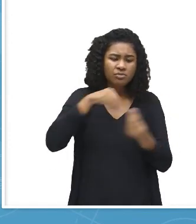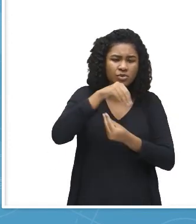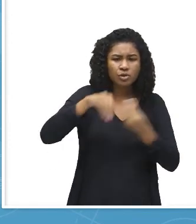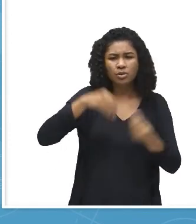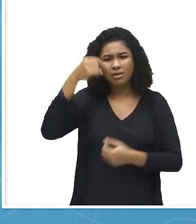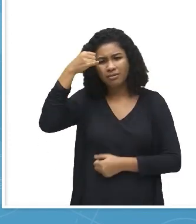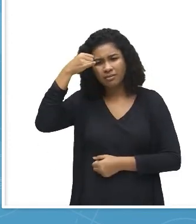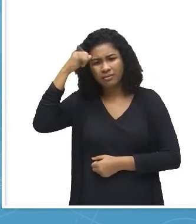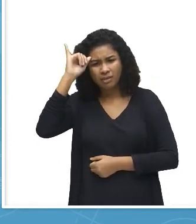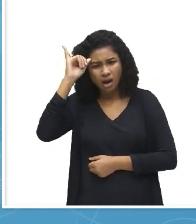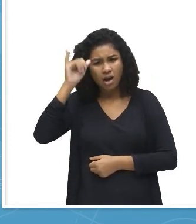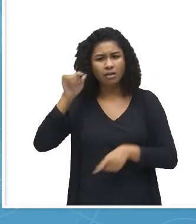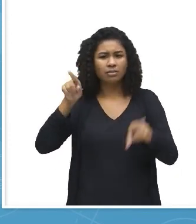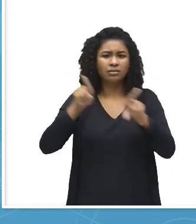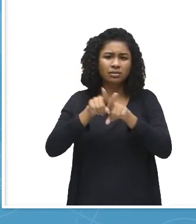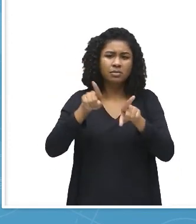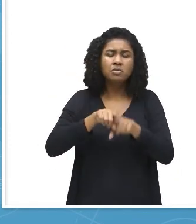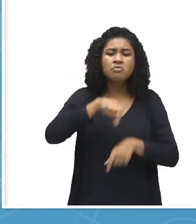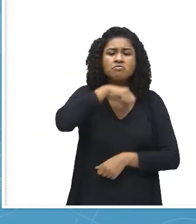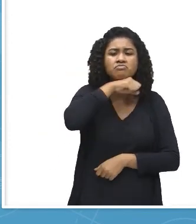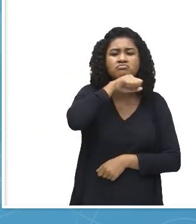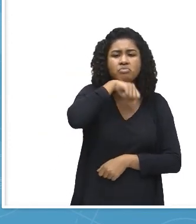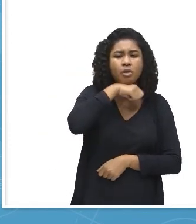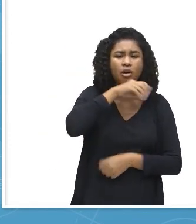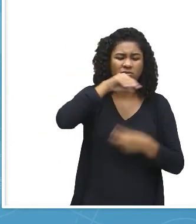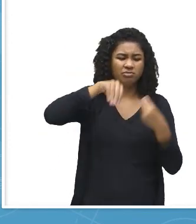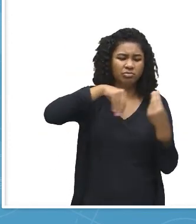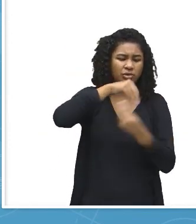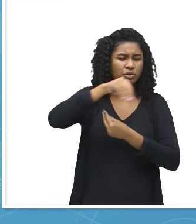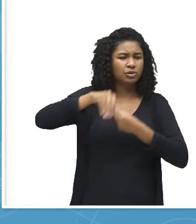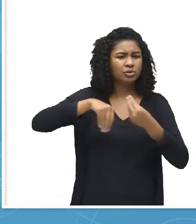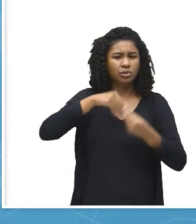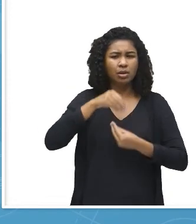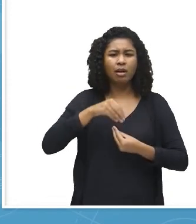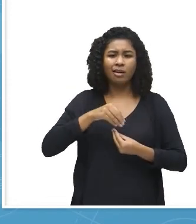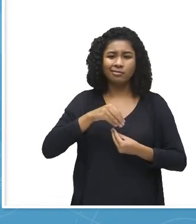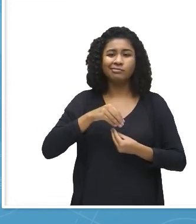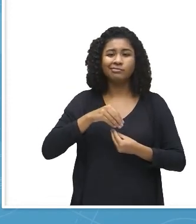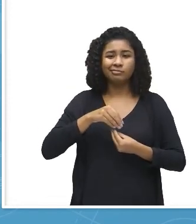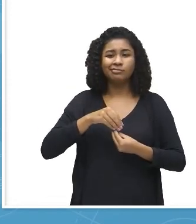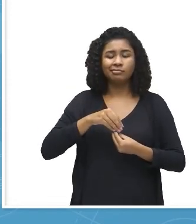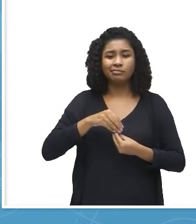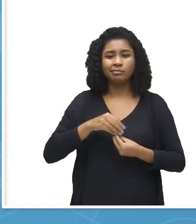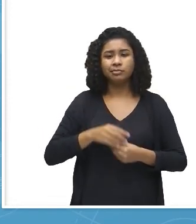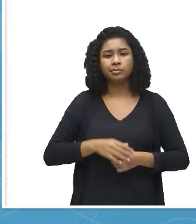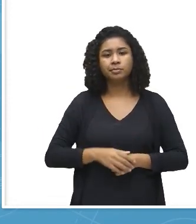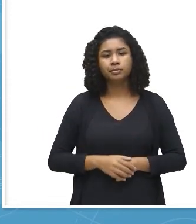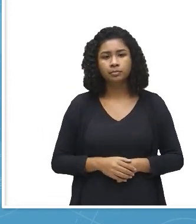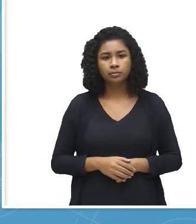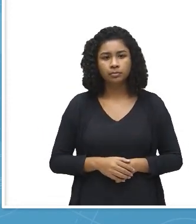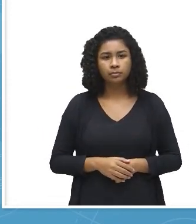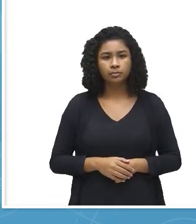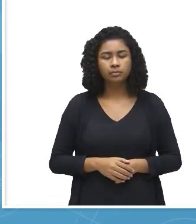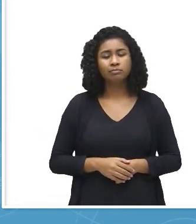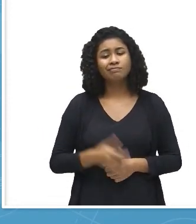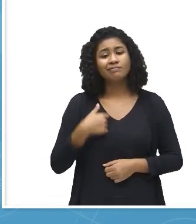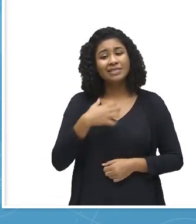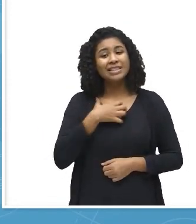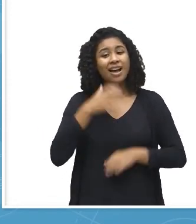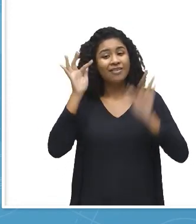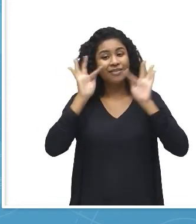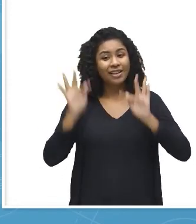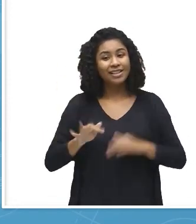segundo a crença dos hindus. Ok, gente, basicamente é isso. Fique feliz que vocês estão conseguindo compreender